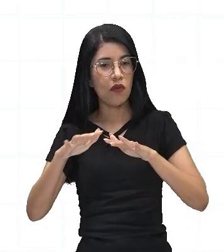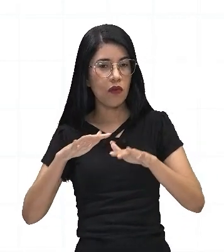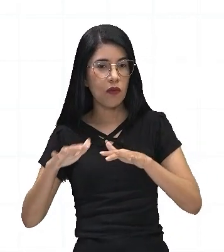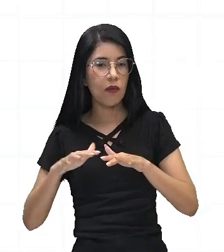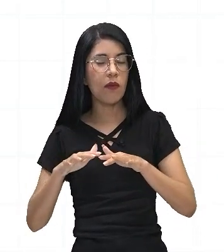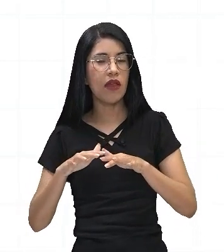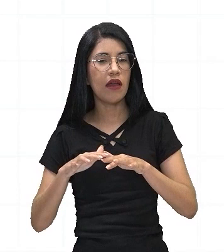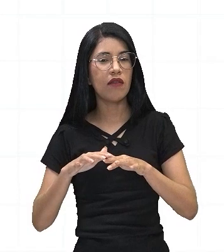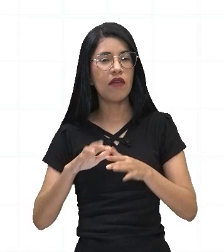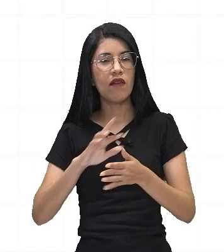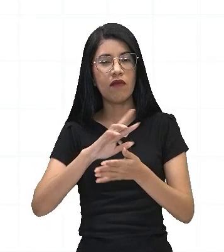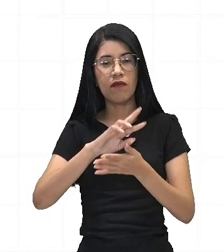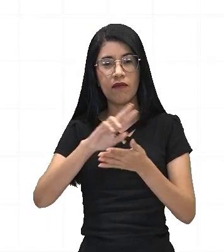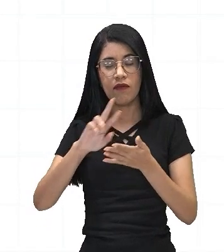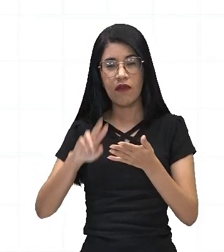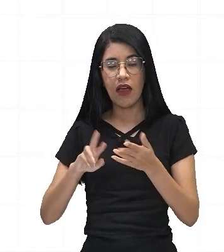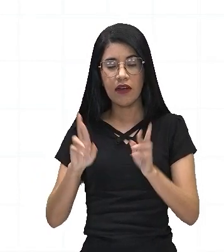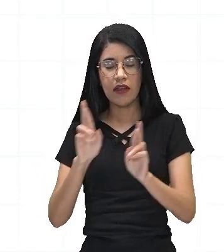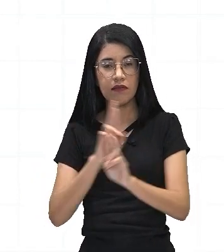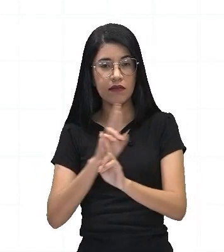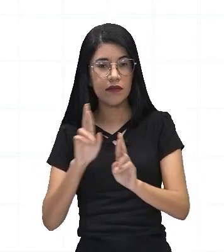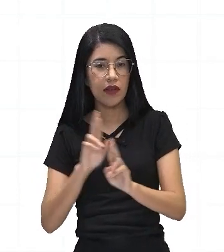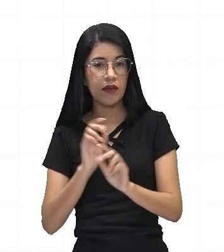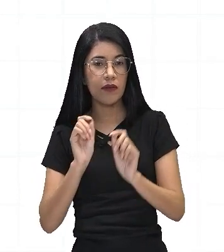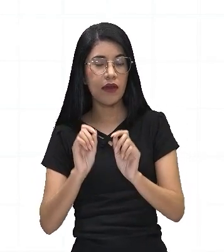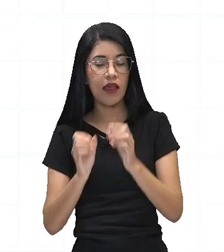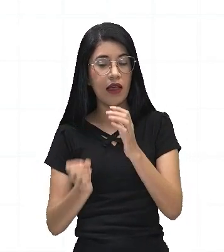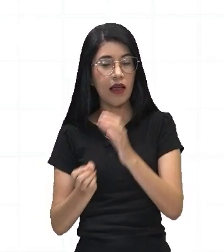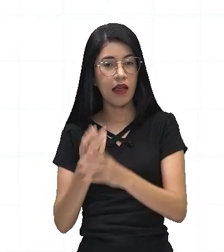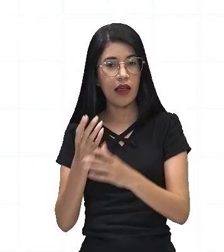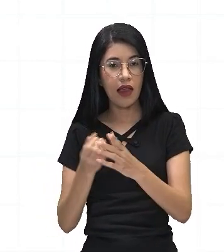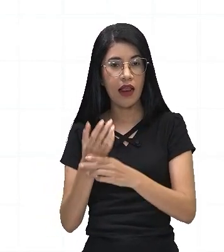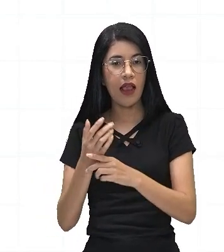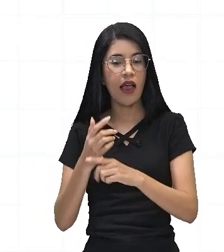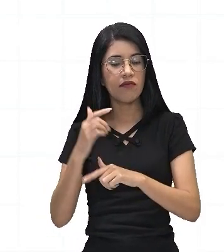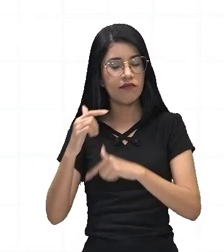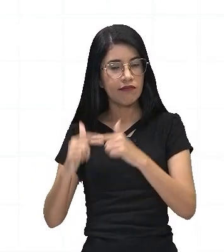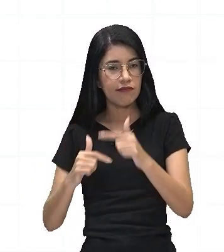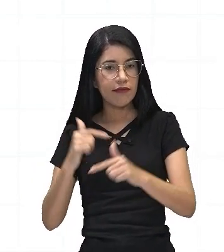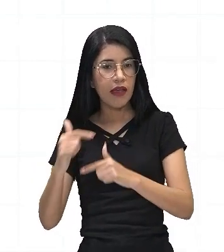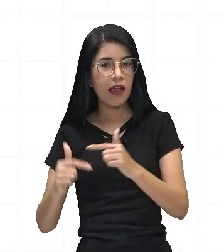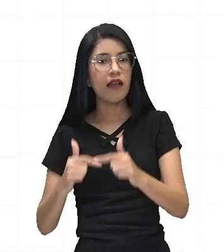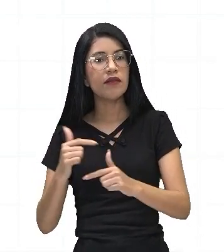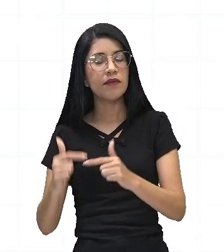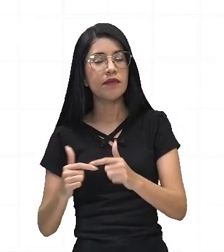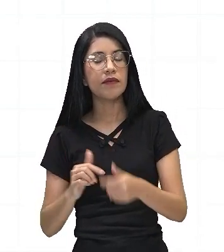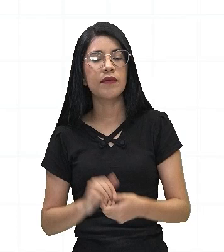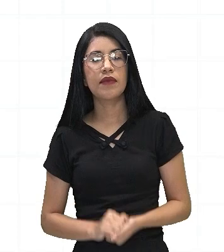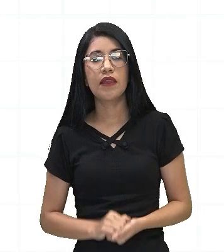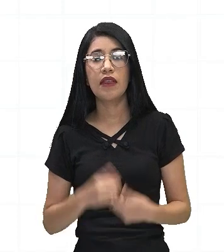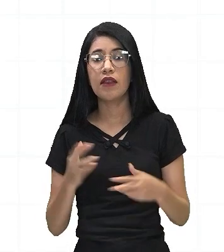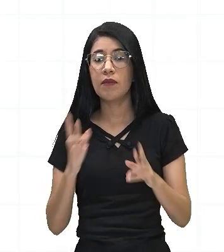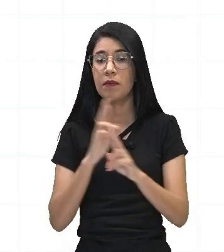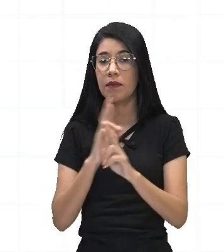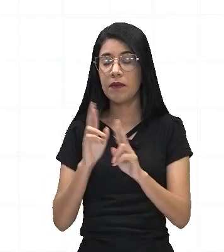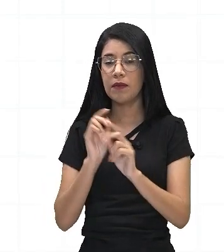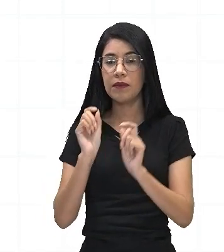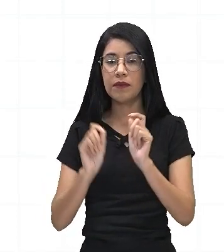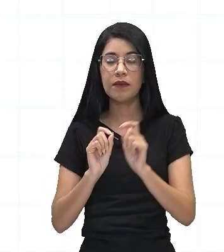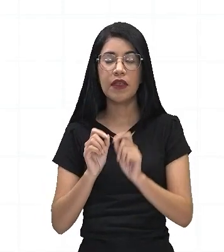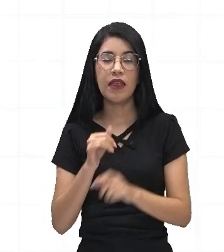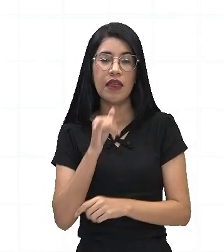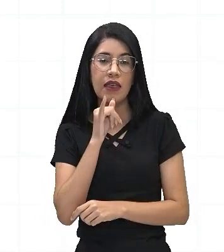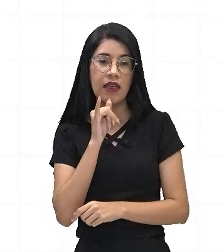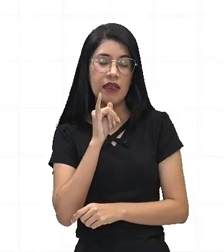dos tipos de energia que se relaciona à produção de trabalho. Então está relacionada, como a gente pode observar, a